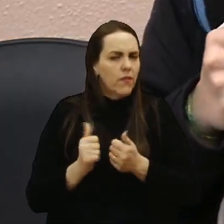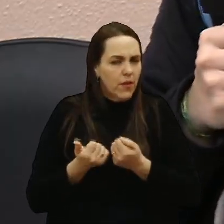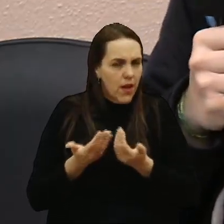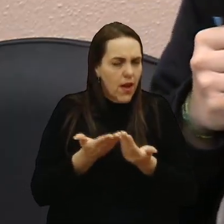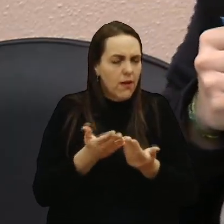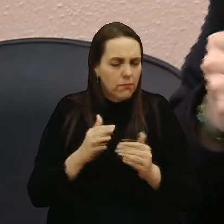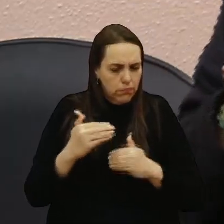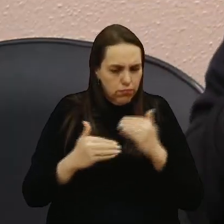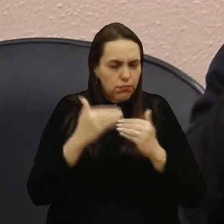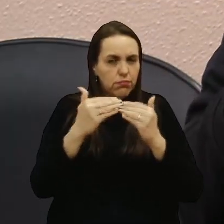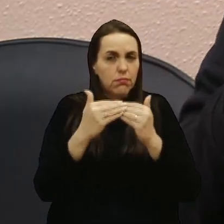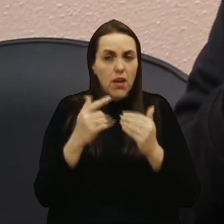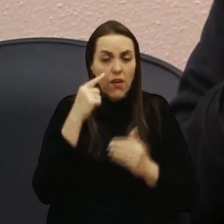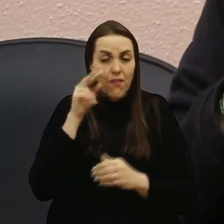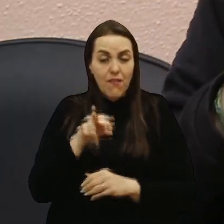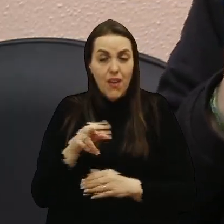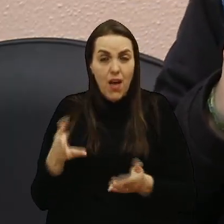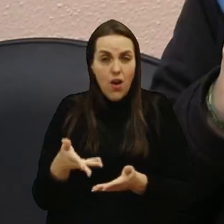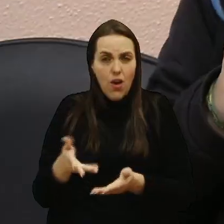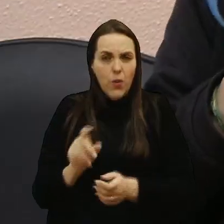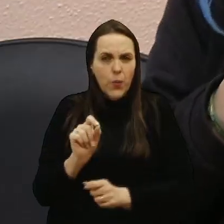que nós temos visto agora?